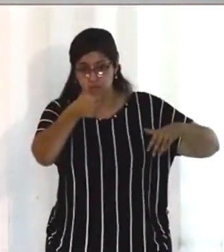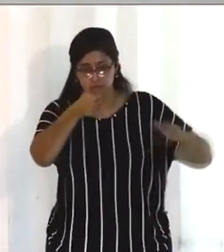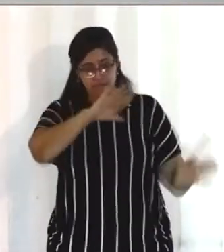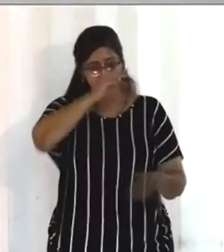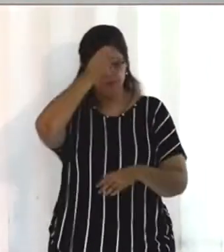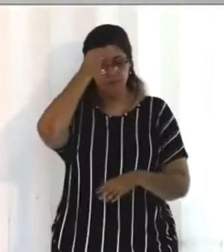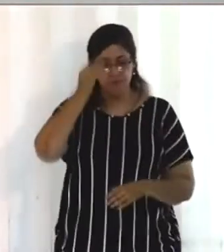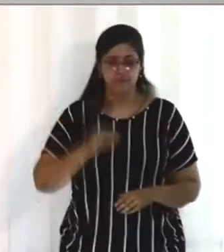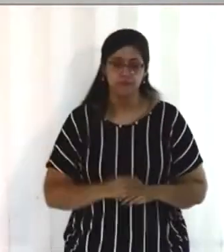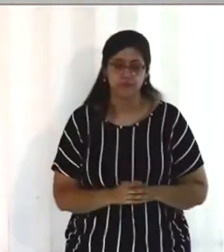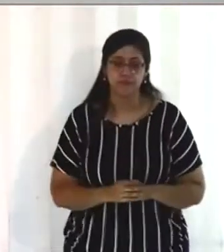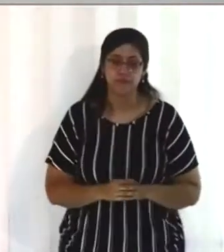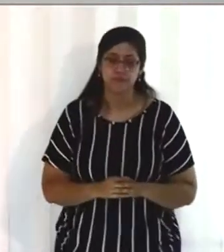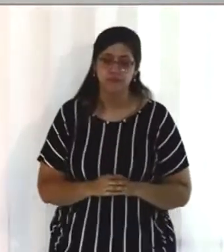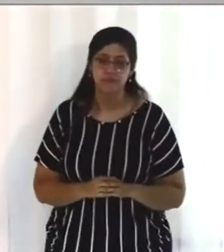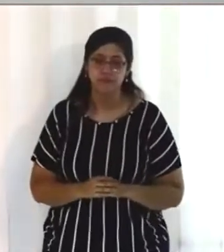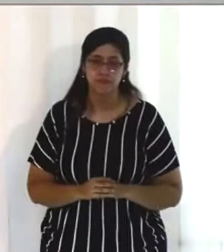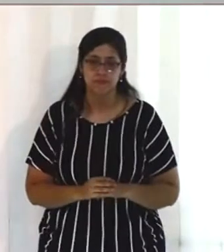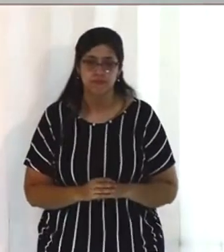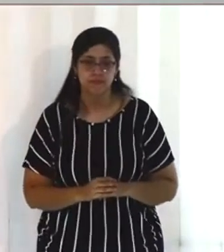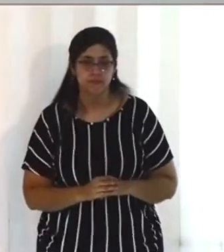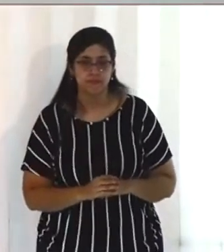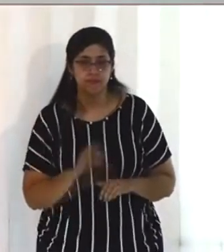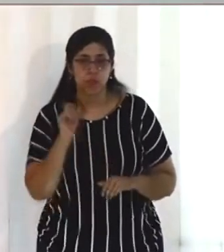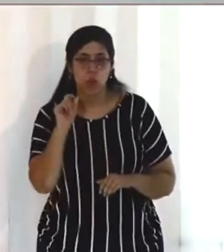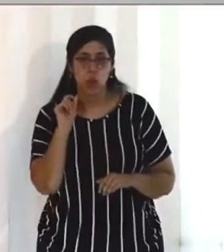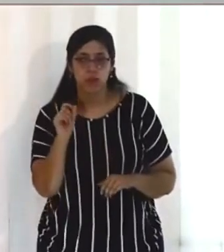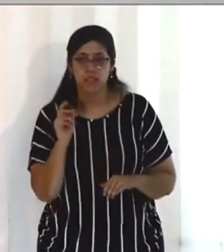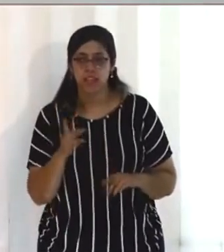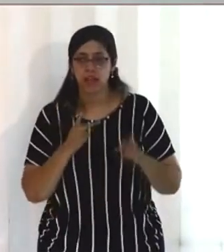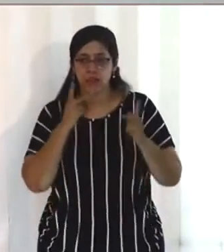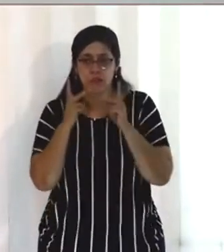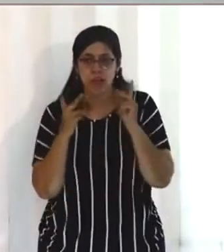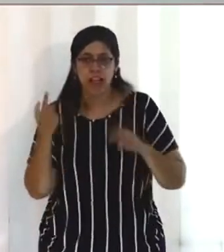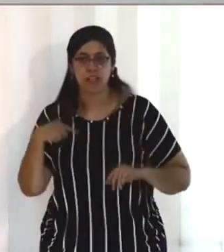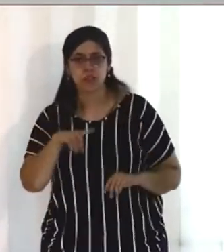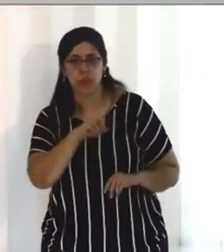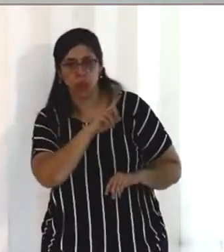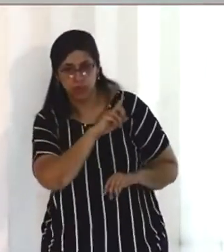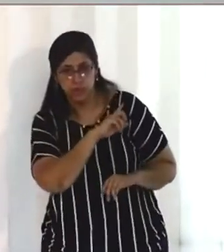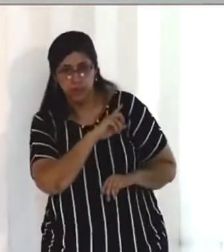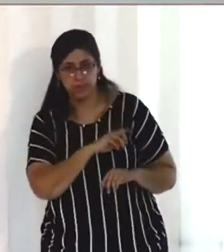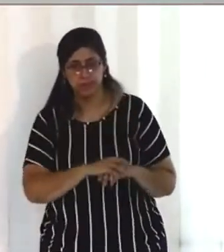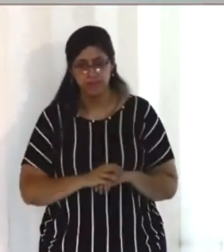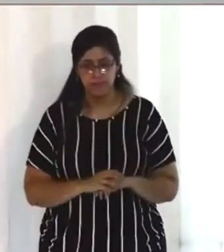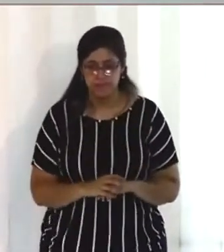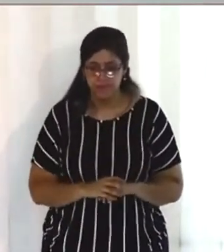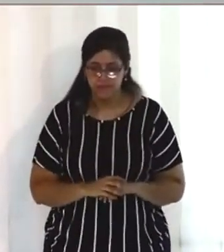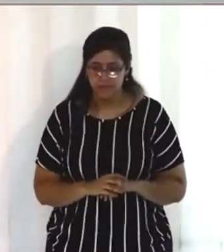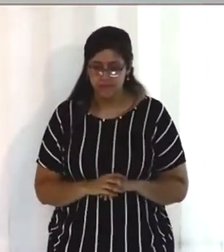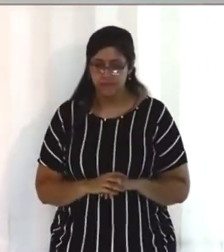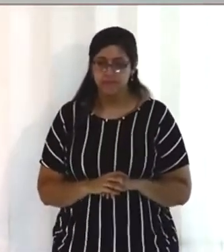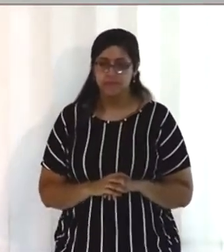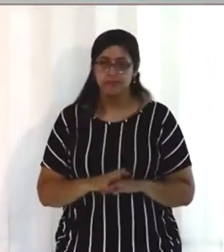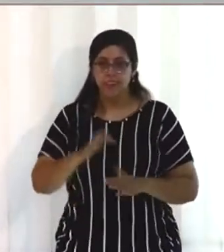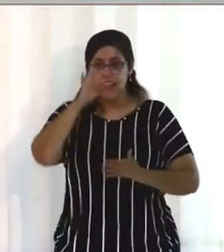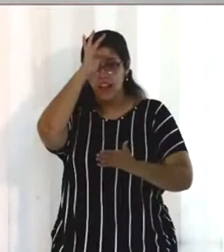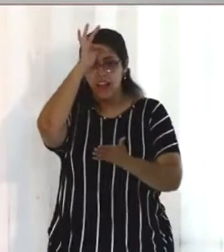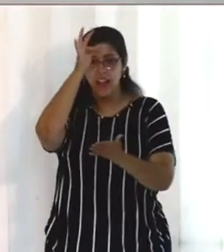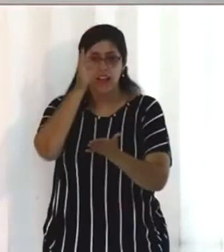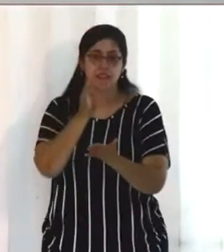pode falar conosco? Qual é a fé que agrada a Deus? Você viu aqui 3